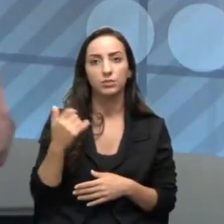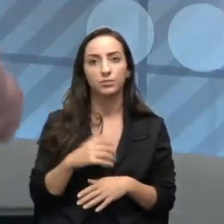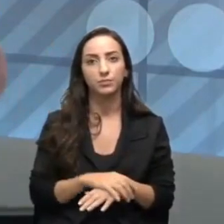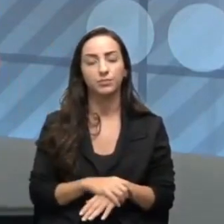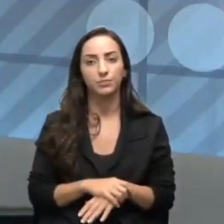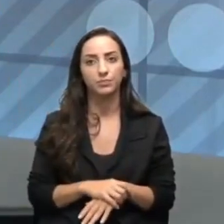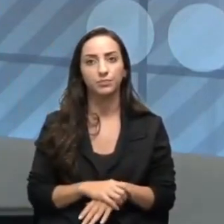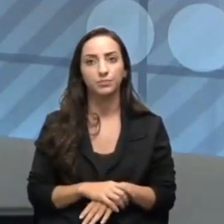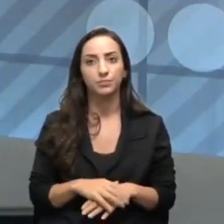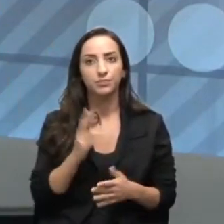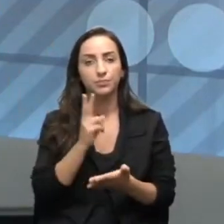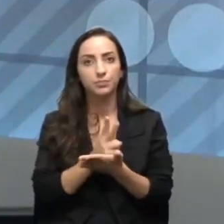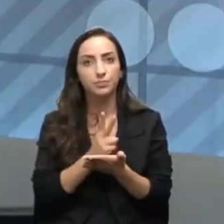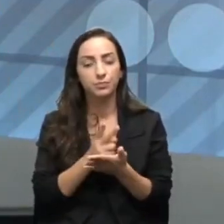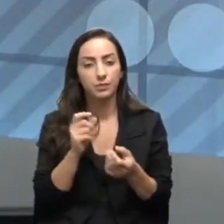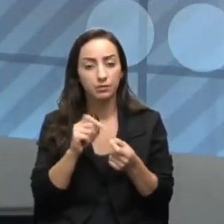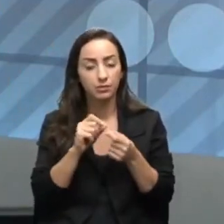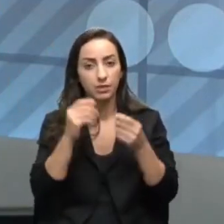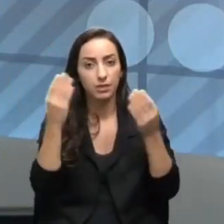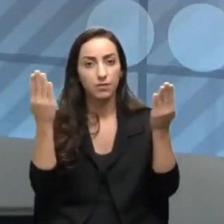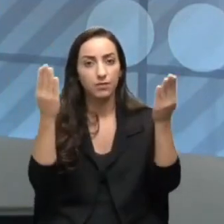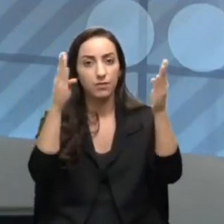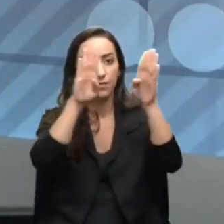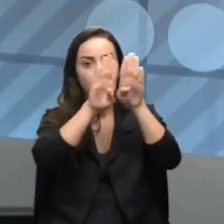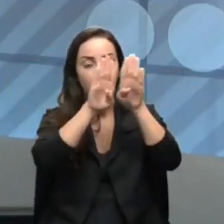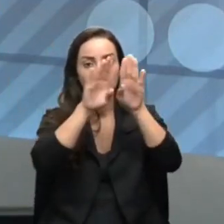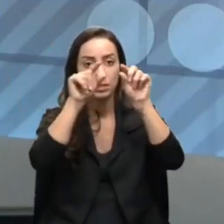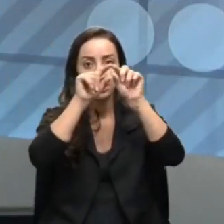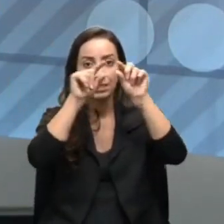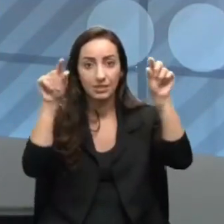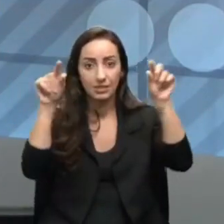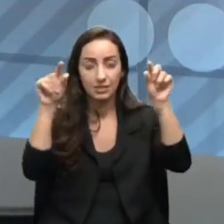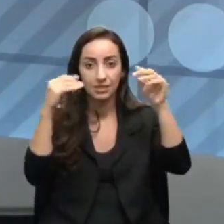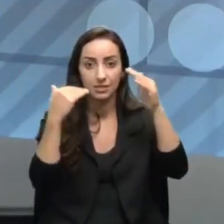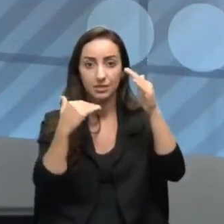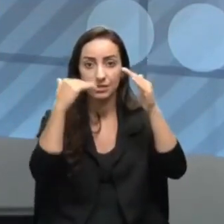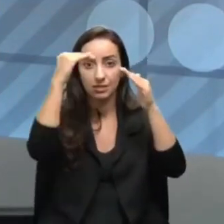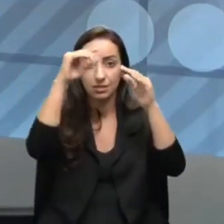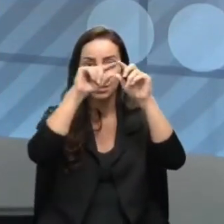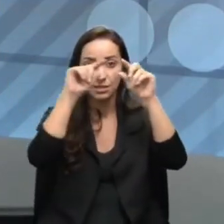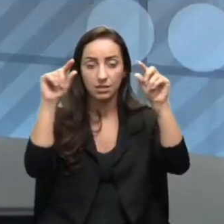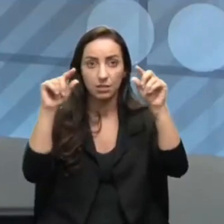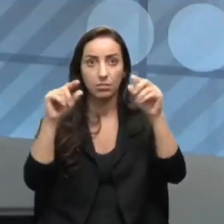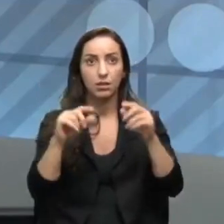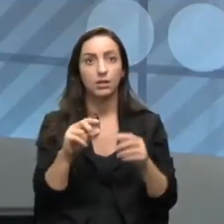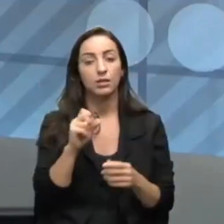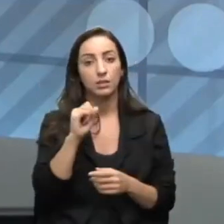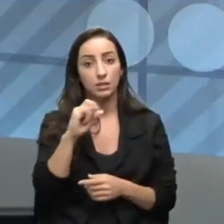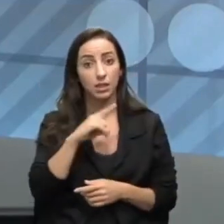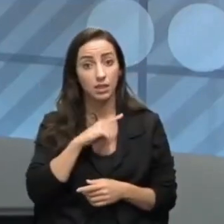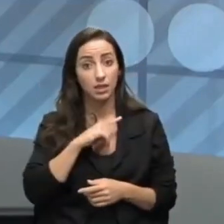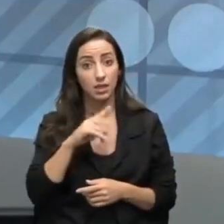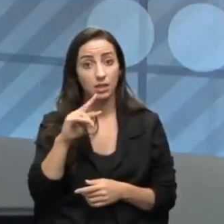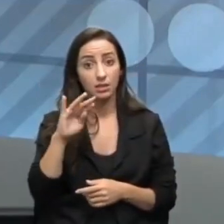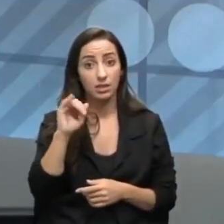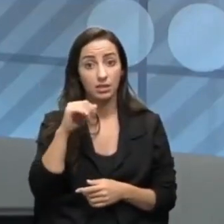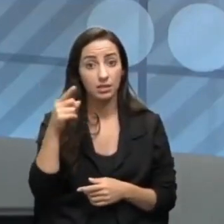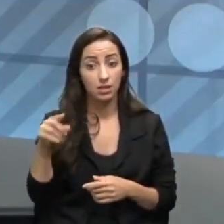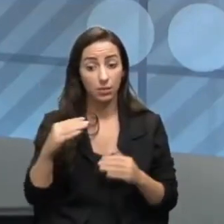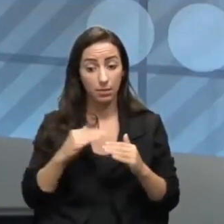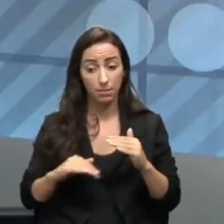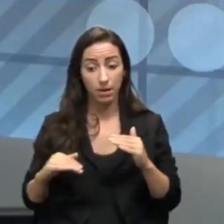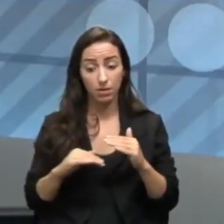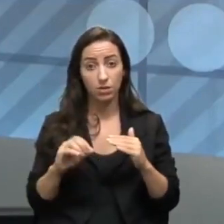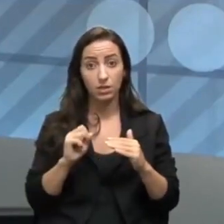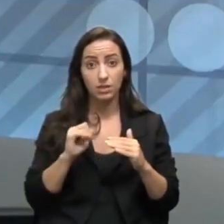estrutura. E sempre fazer o fechamento na parte de cima da viga, quando a gente tem a tração embaixo. Quando ela